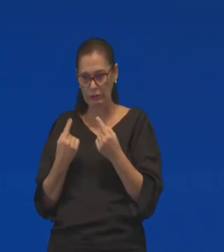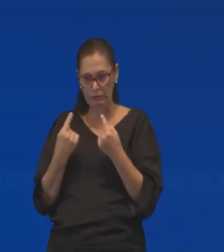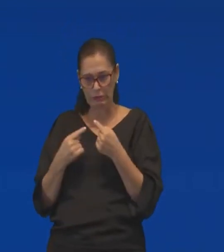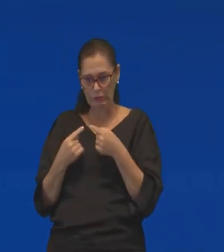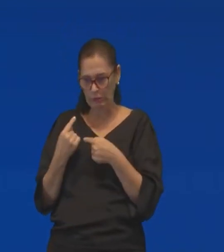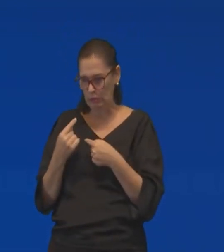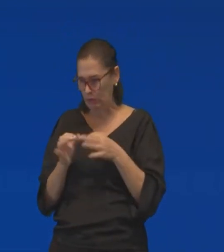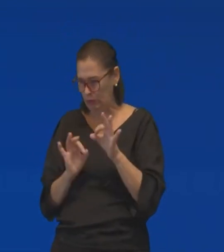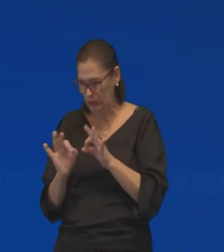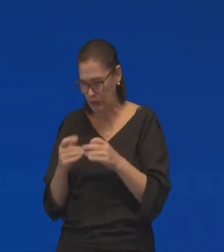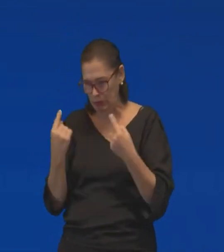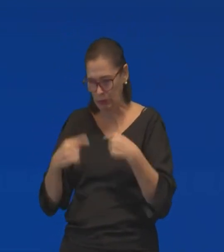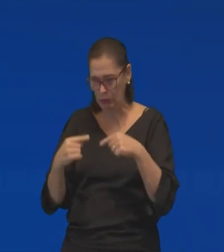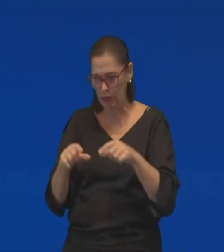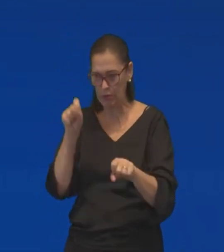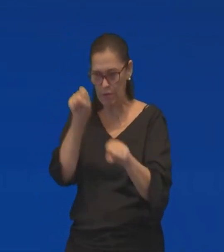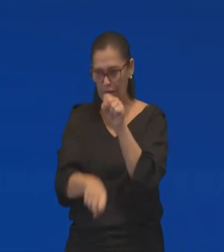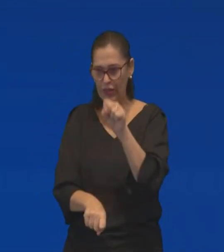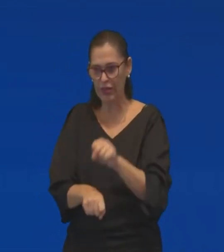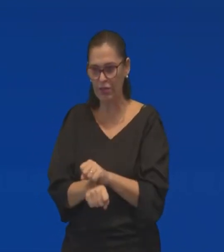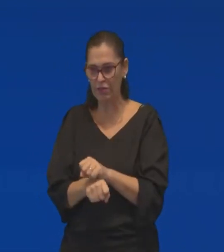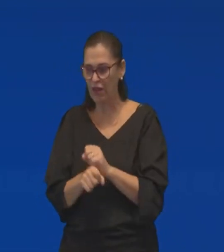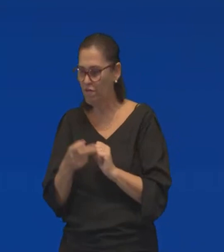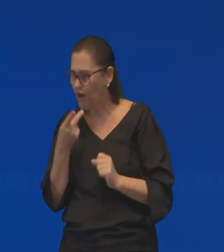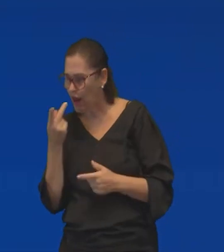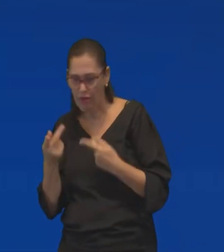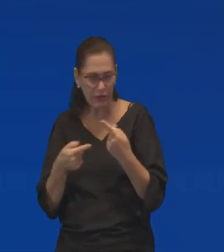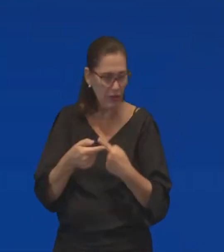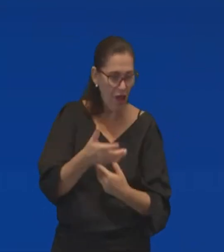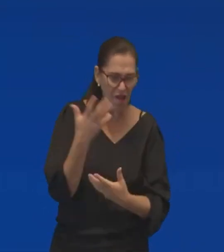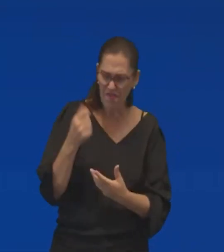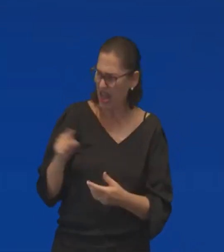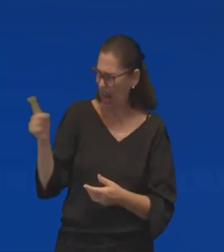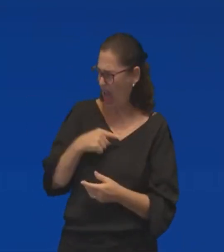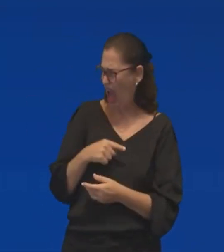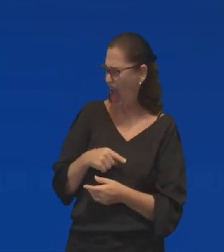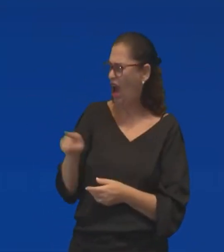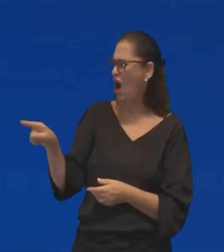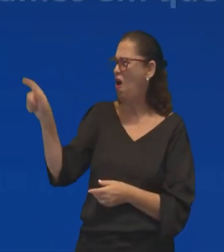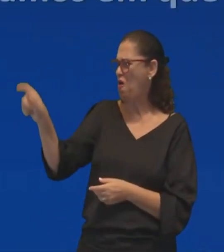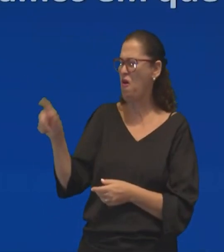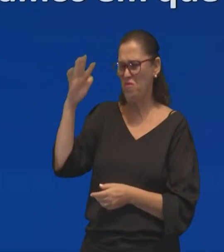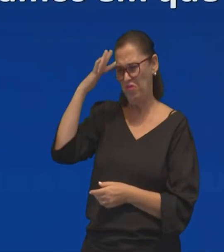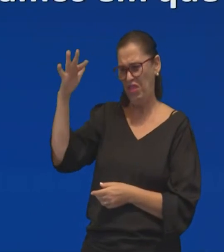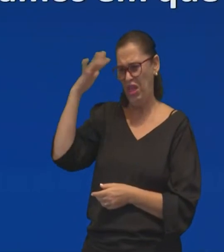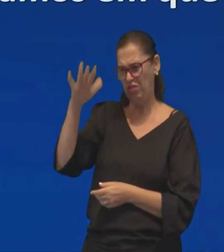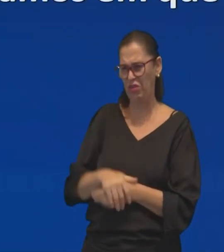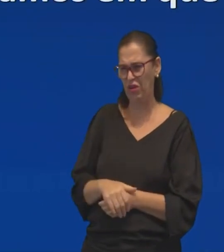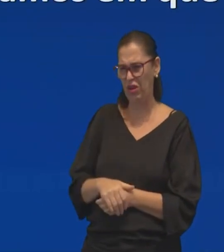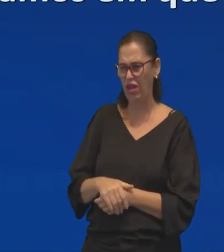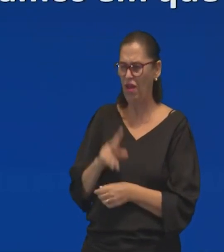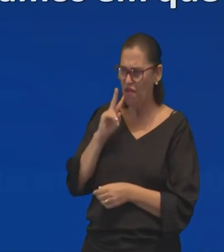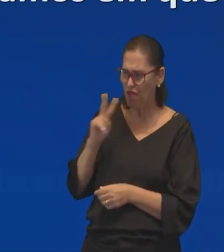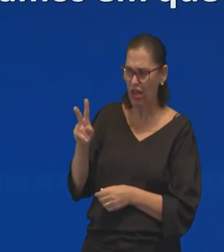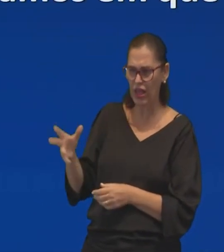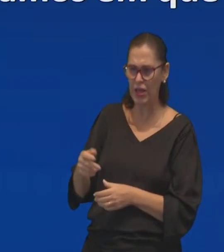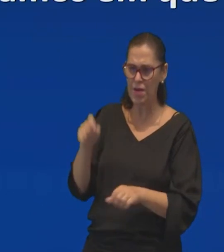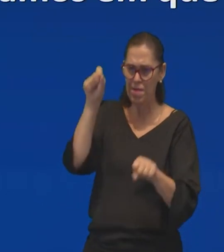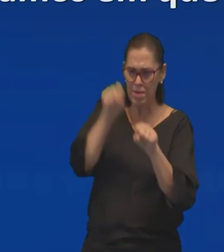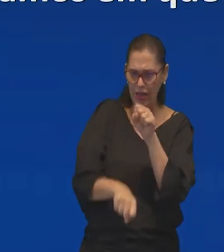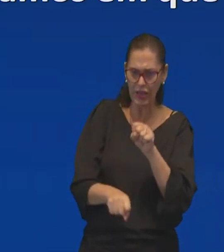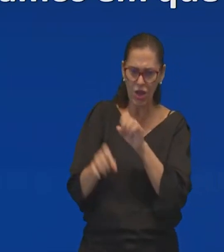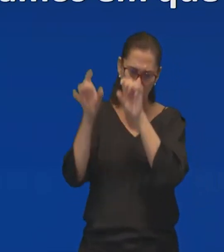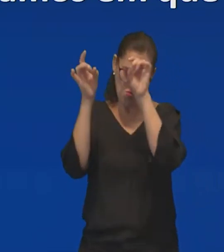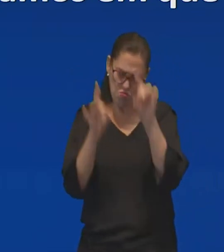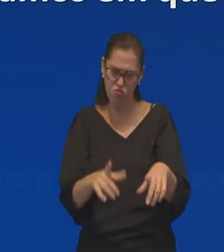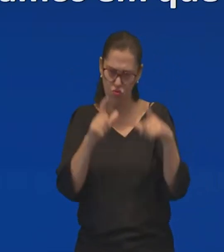ele para o matar. E diziam um ao outro: vem lá o tal sonhador. Vinde, pois, matemo-lo